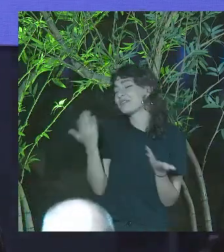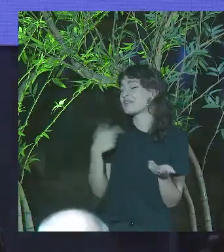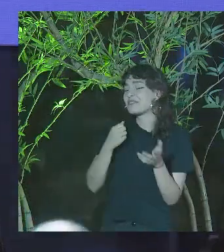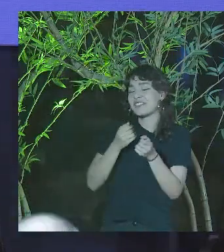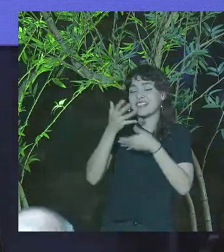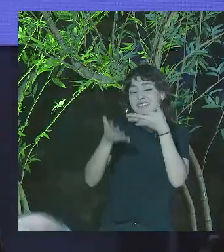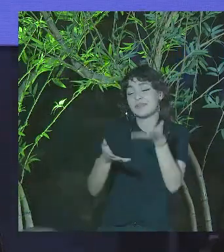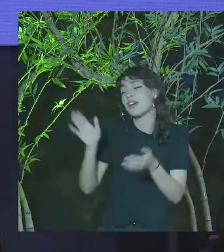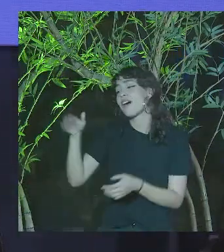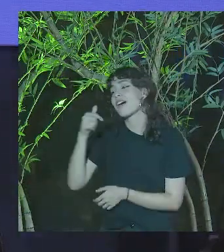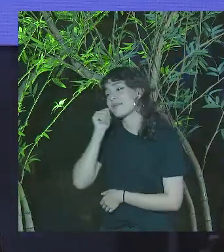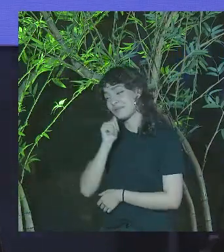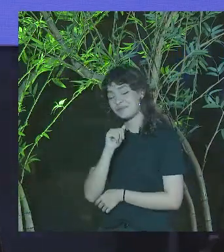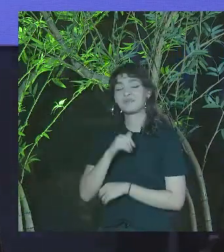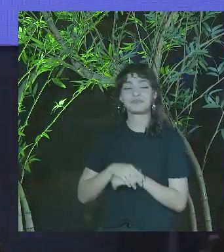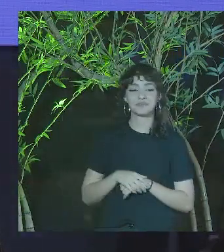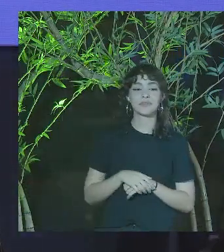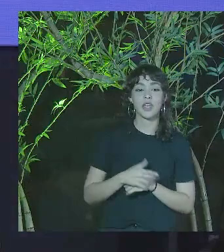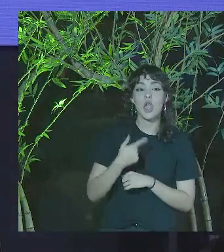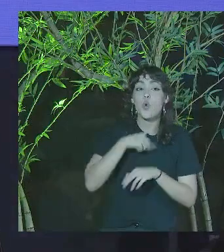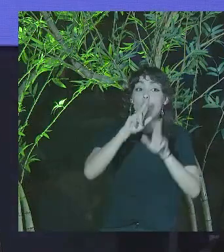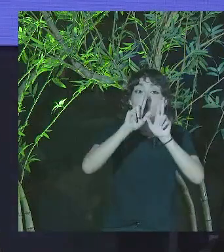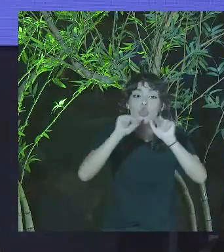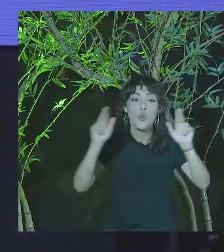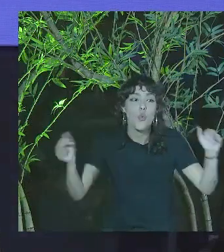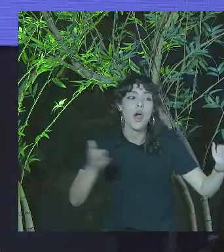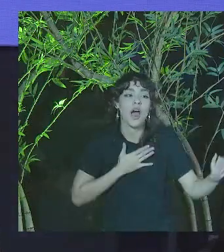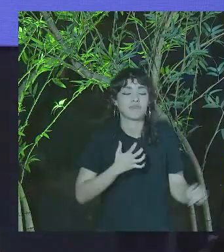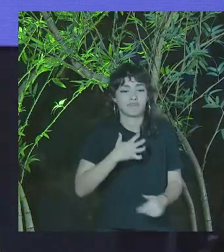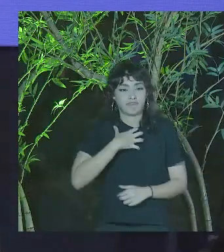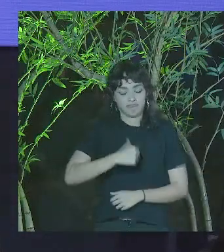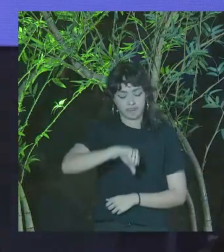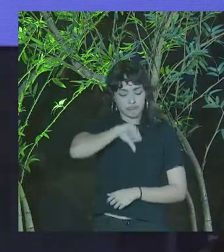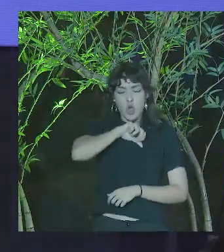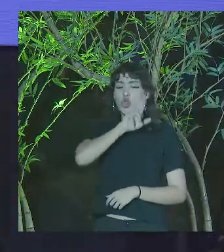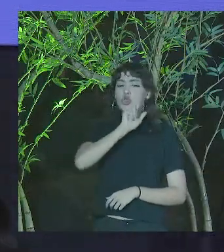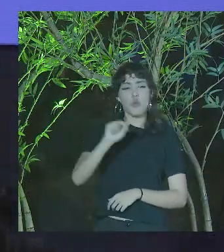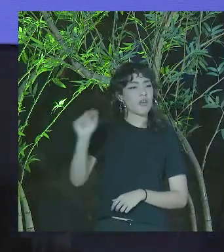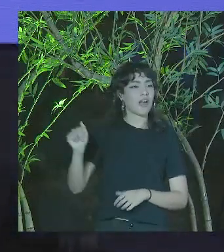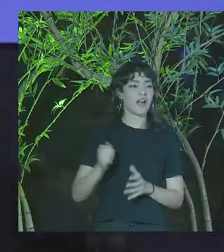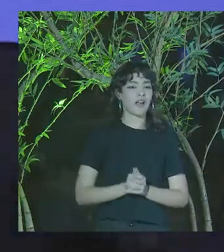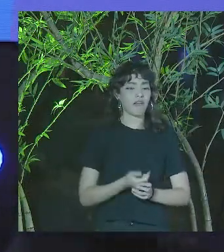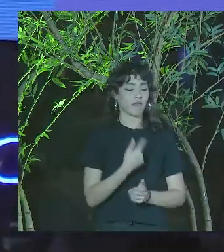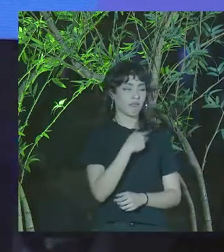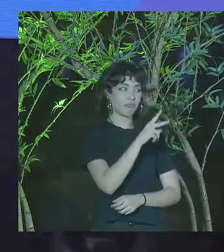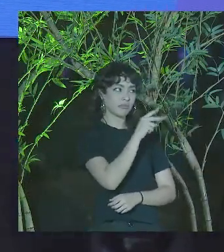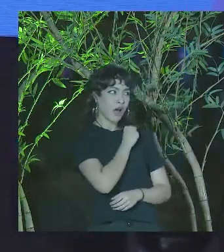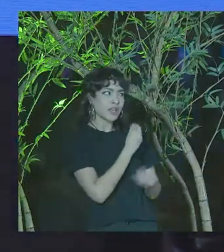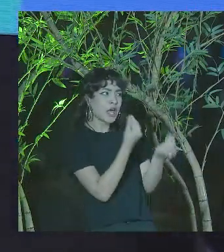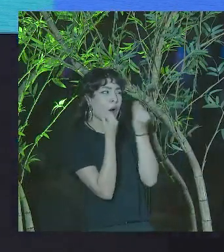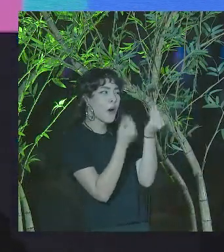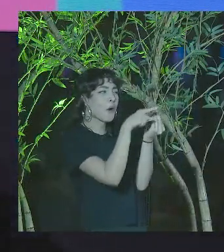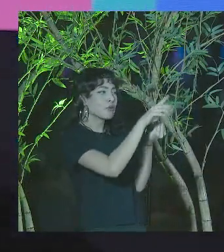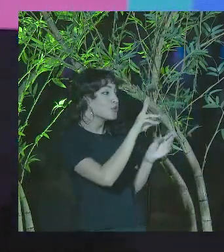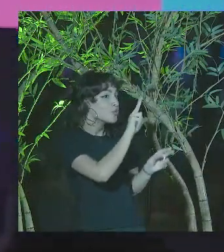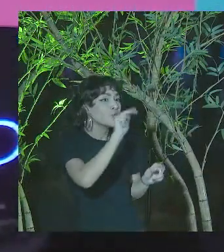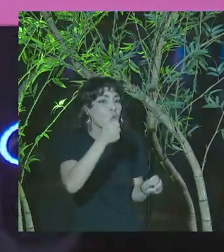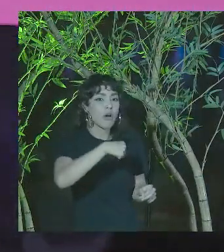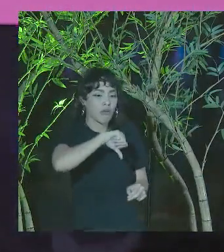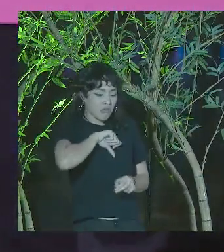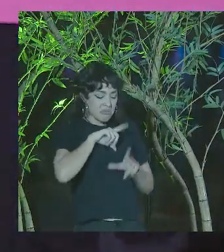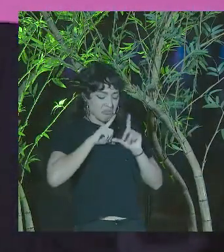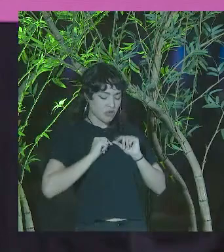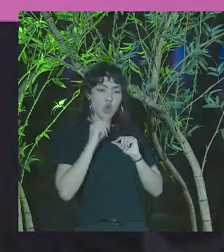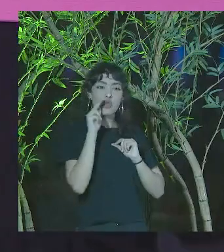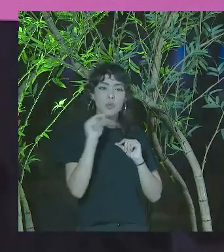falou: Thaís, eu nunca me senti pequena. Ui, como assim? Nunca me senti pequena. Ela